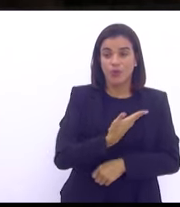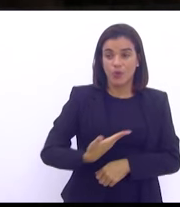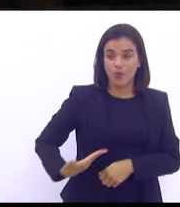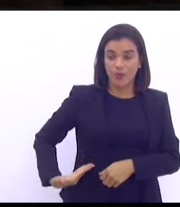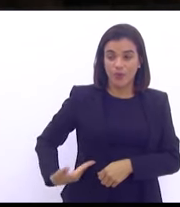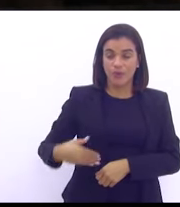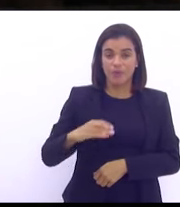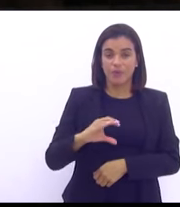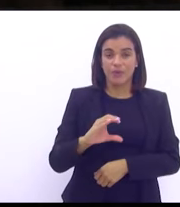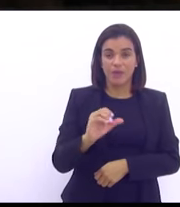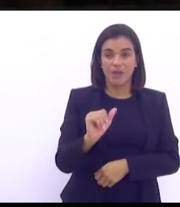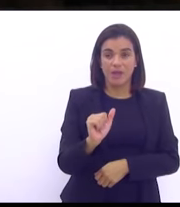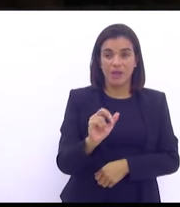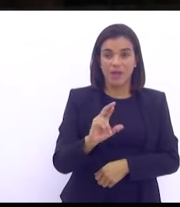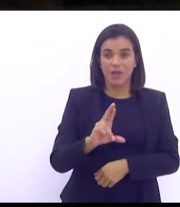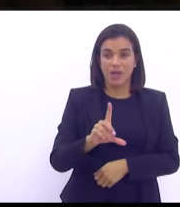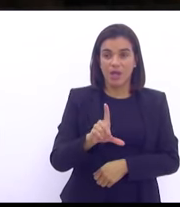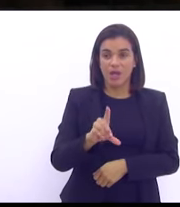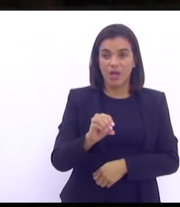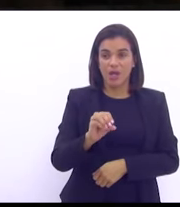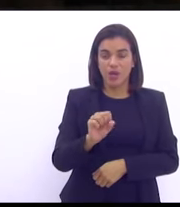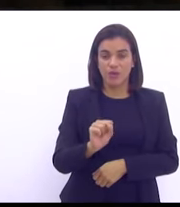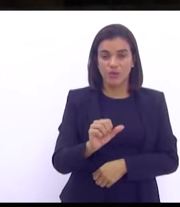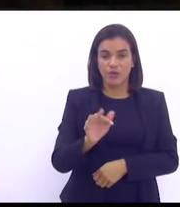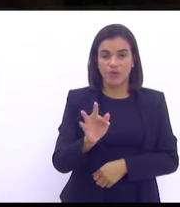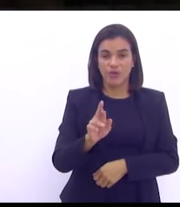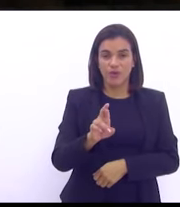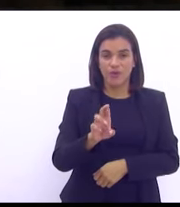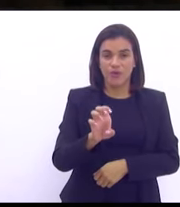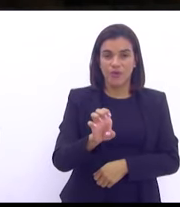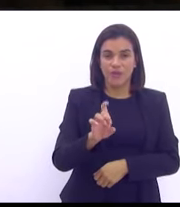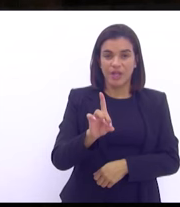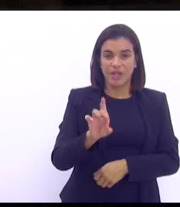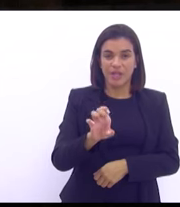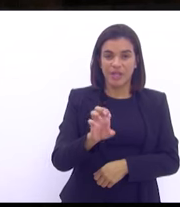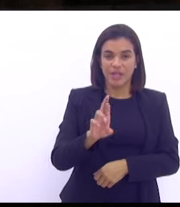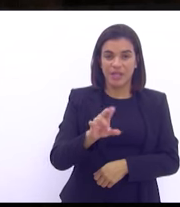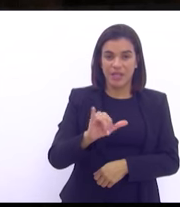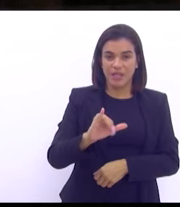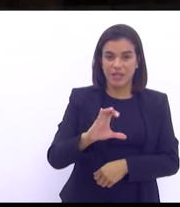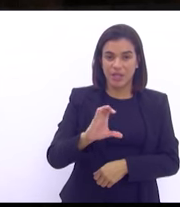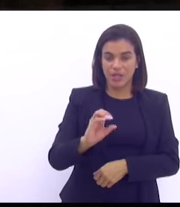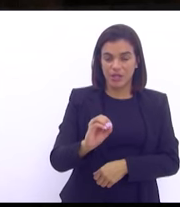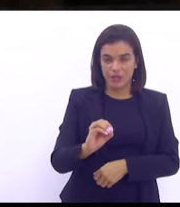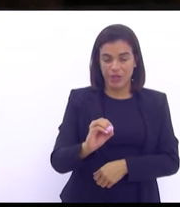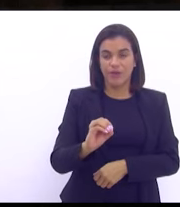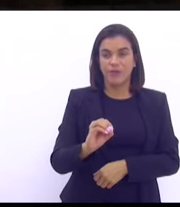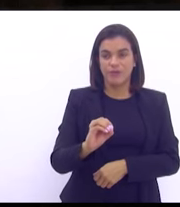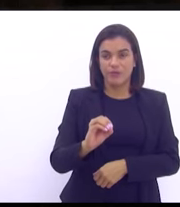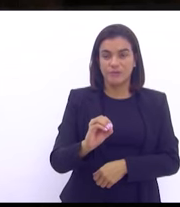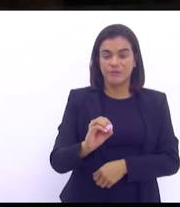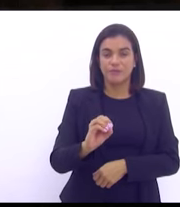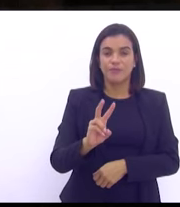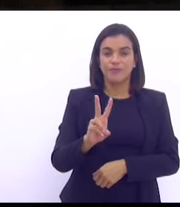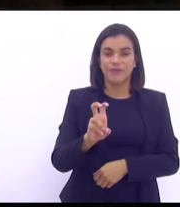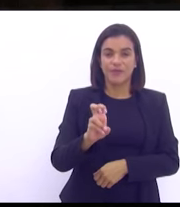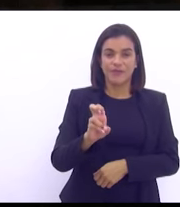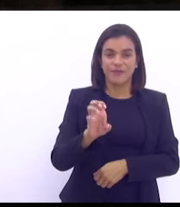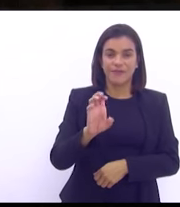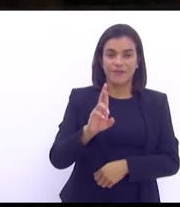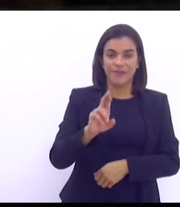de Carlos Frederico Werneck de Lacerda, deputado Atila Nunes,